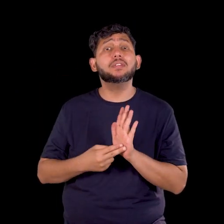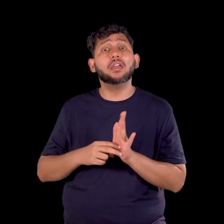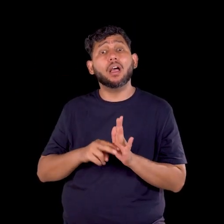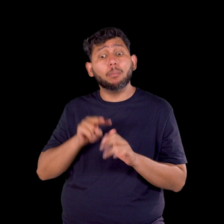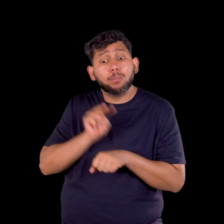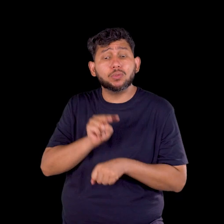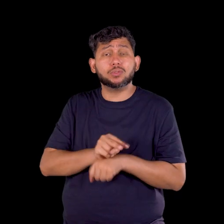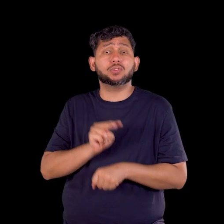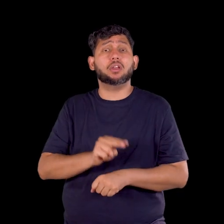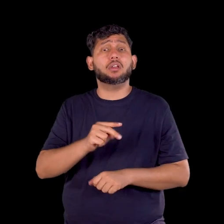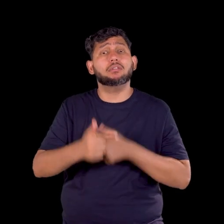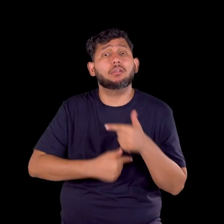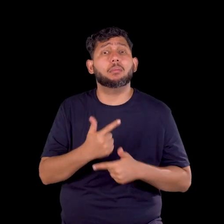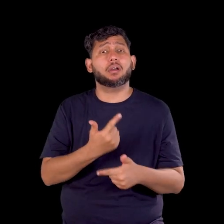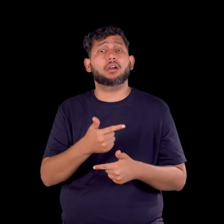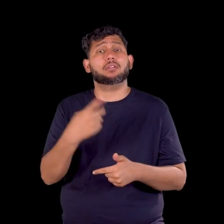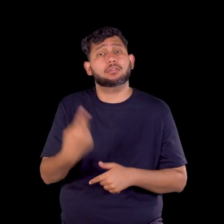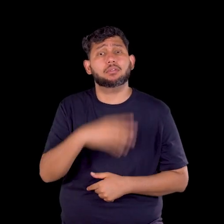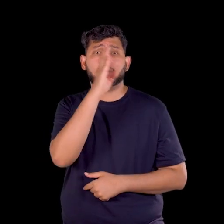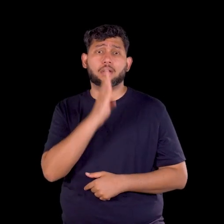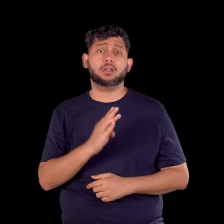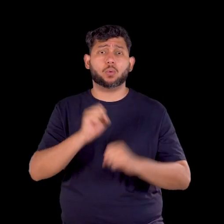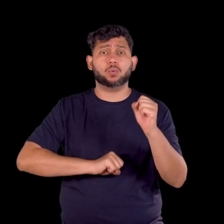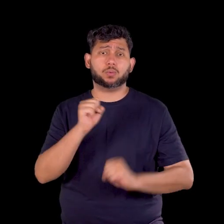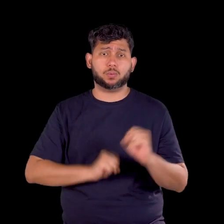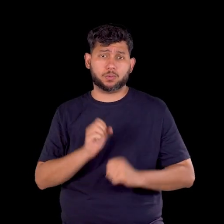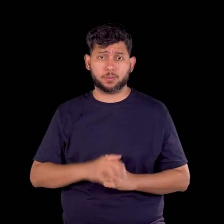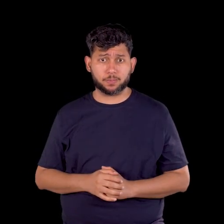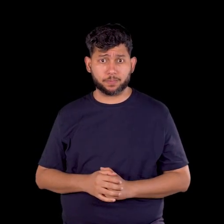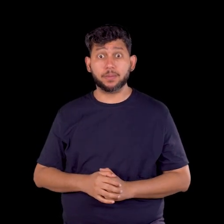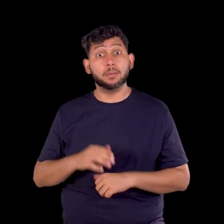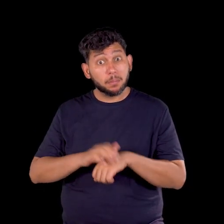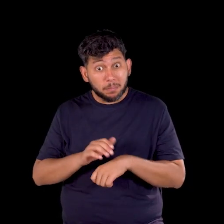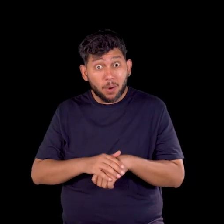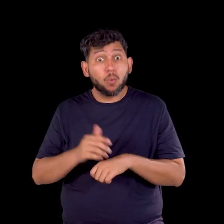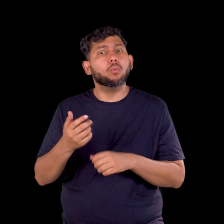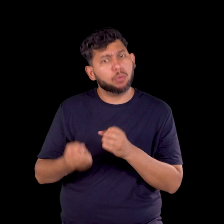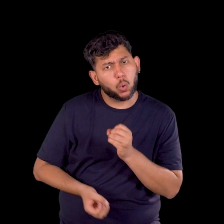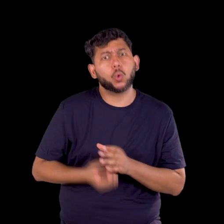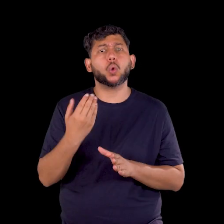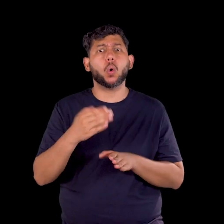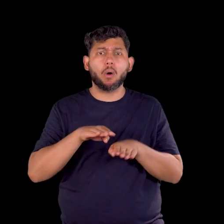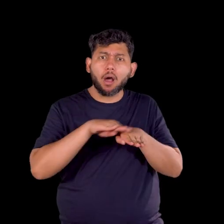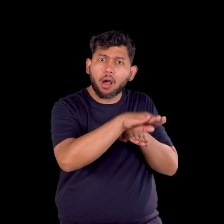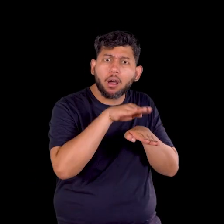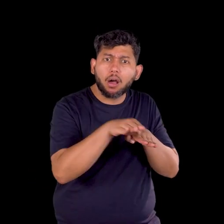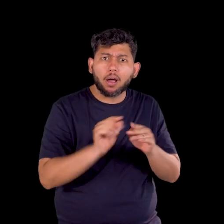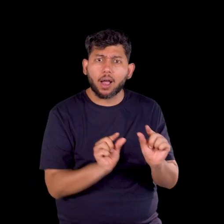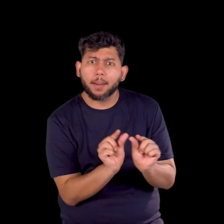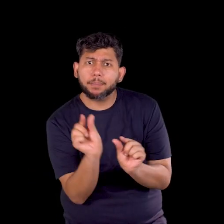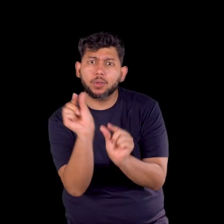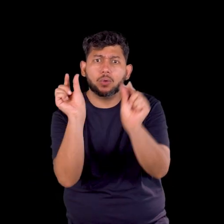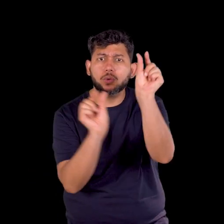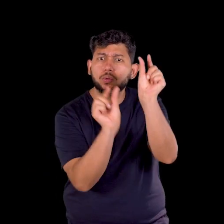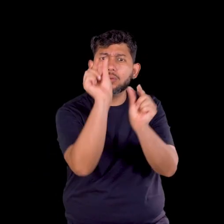indústria nacional. Contudo, após a instalação dessa complexa malha rodoviária, a falta de conservação e